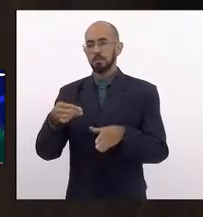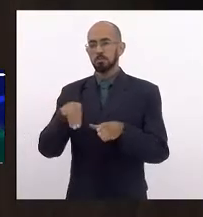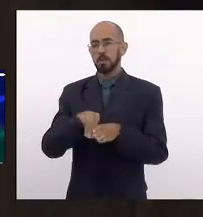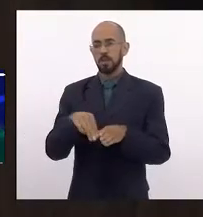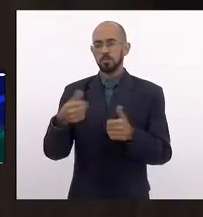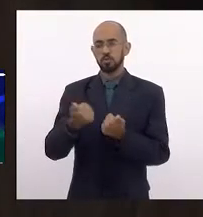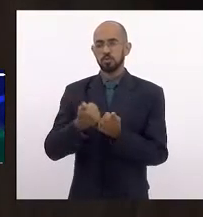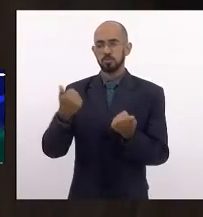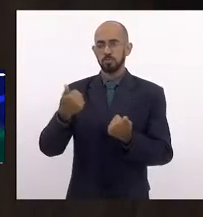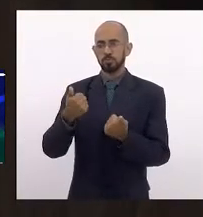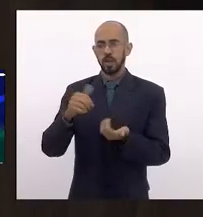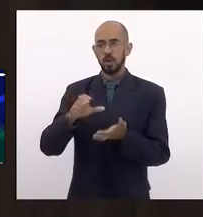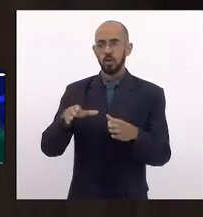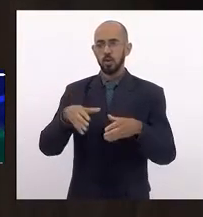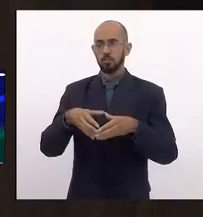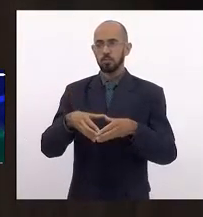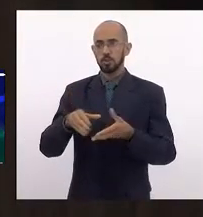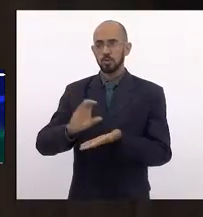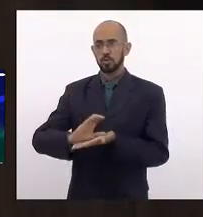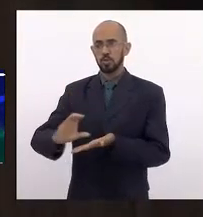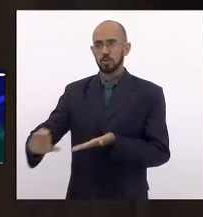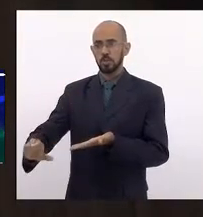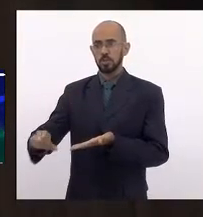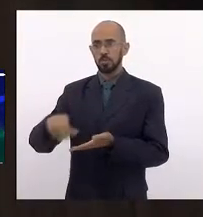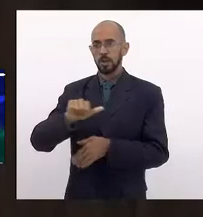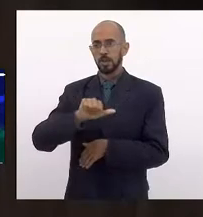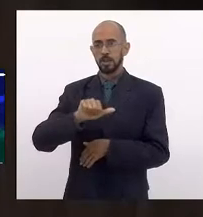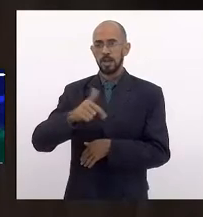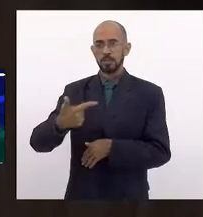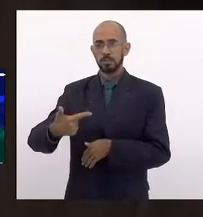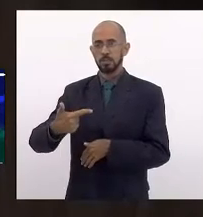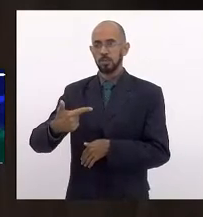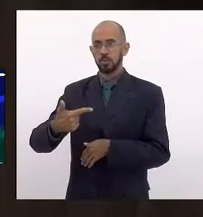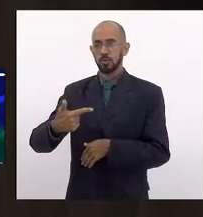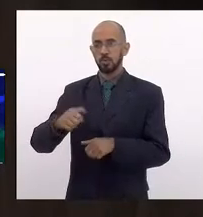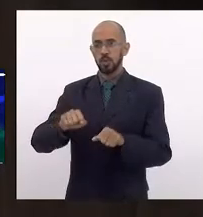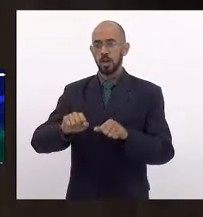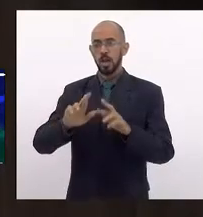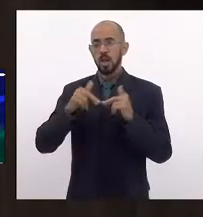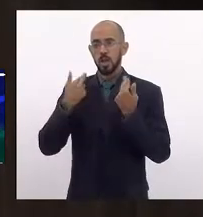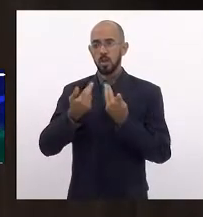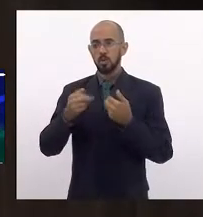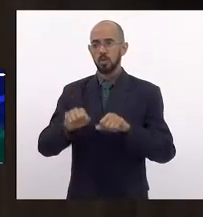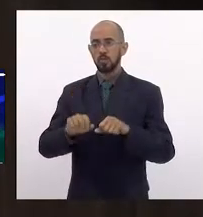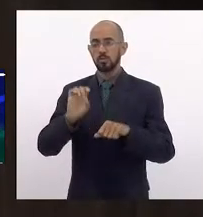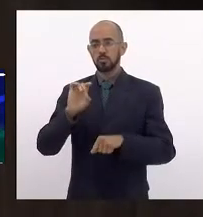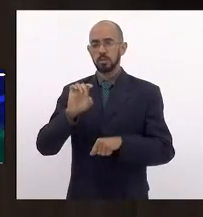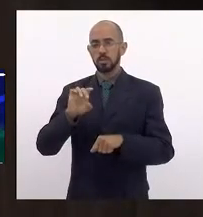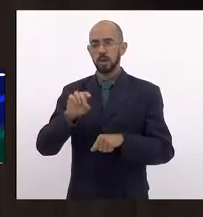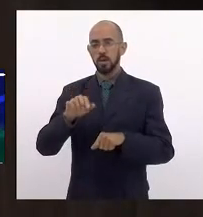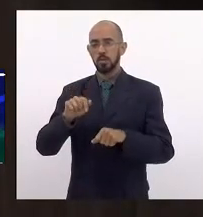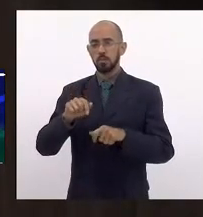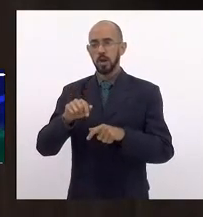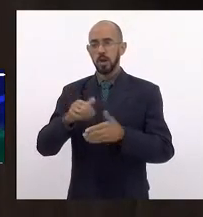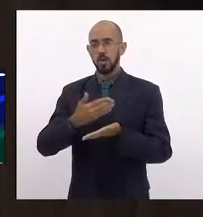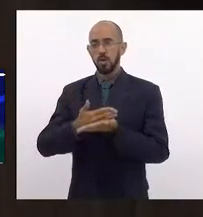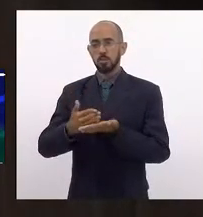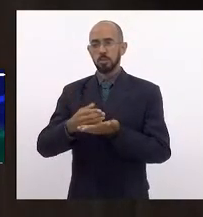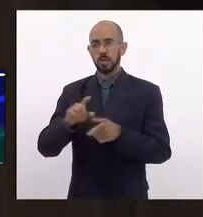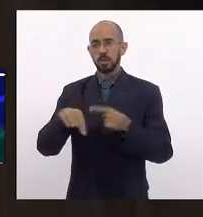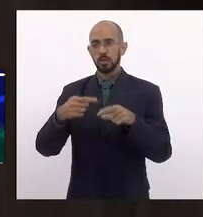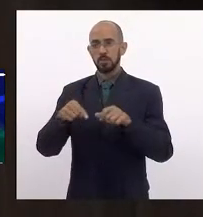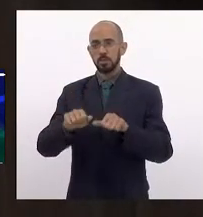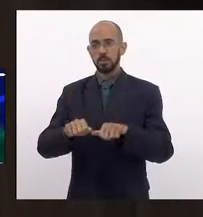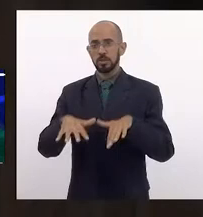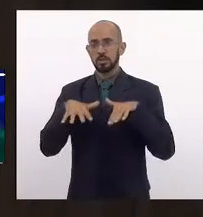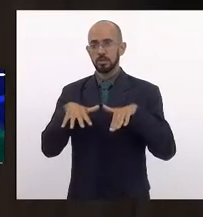suplentes da comissão de orçamento e fiscalização financeira e controle para a 12ª reunião extraordinária para iniciar logo após o término das sessões